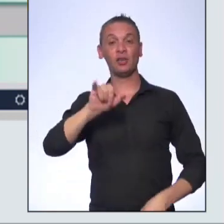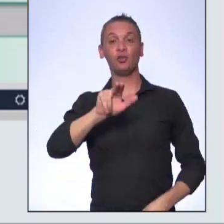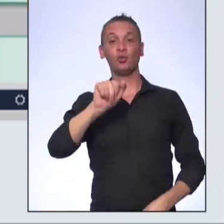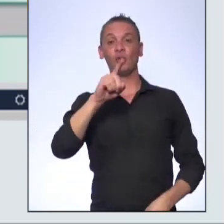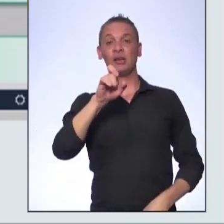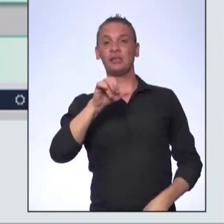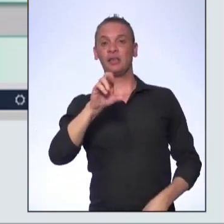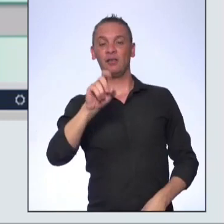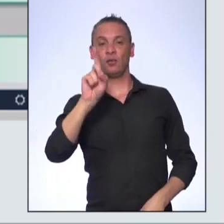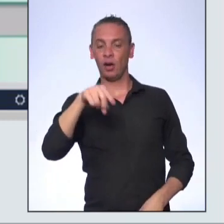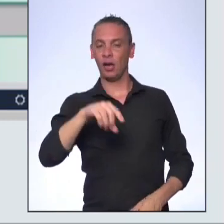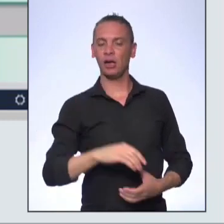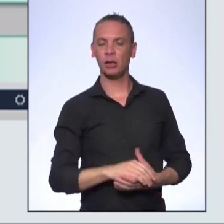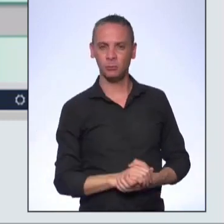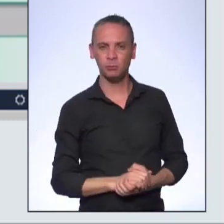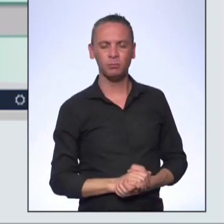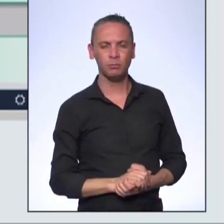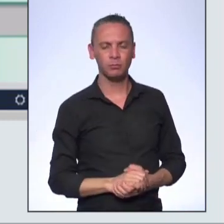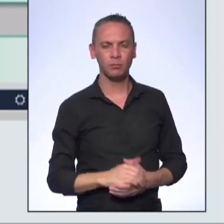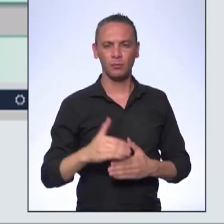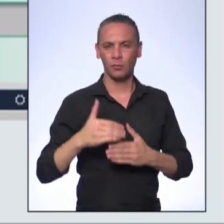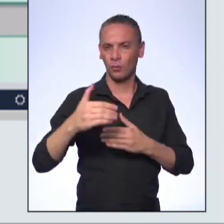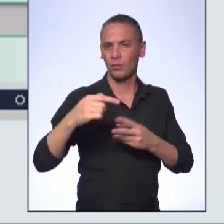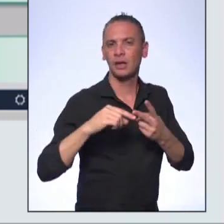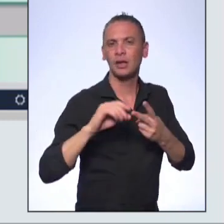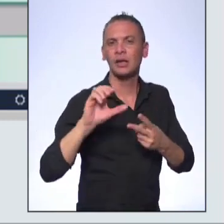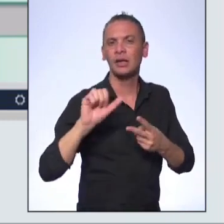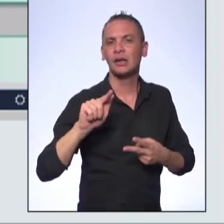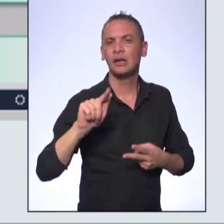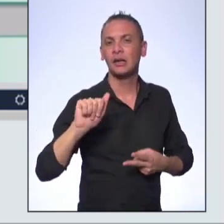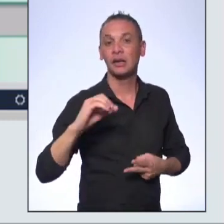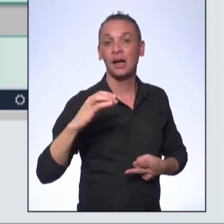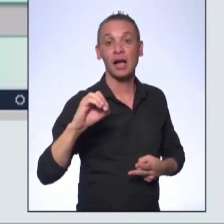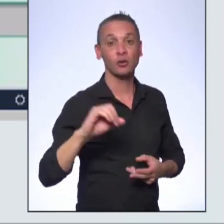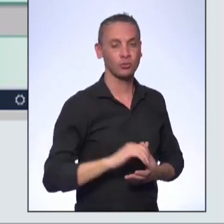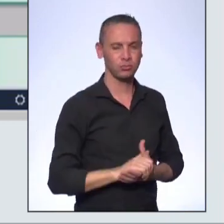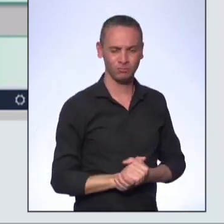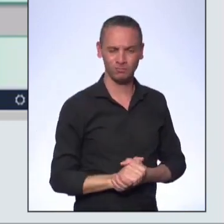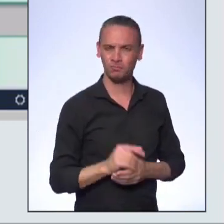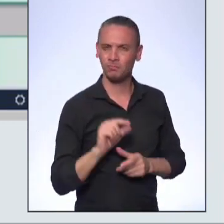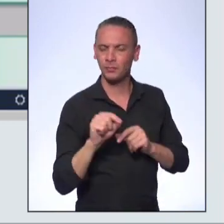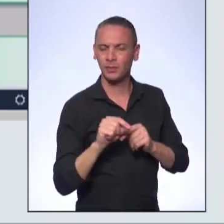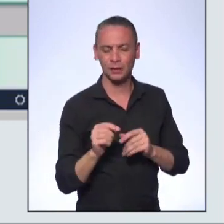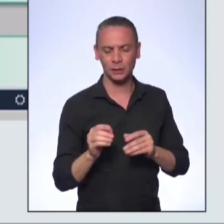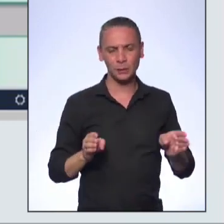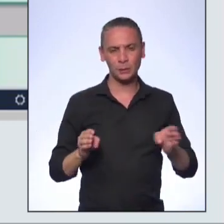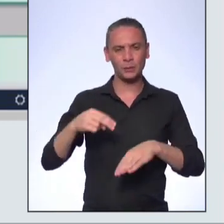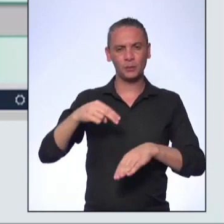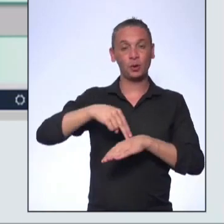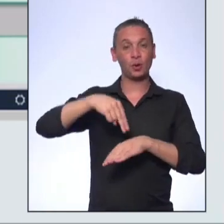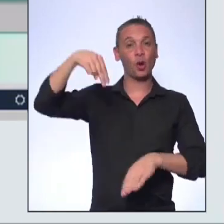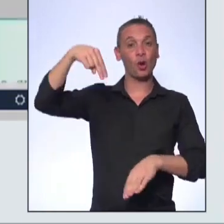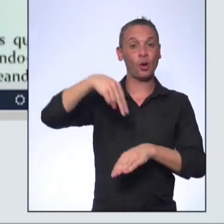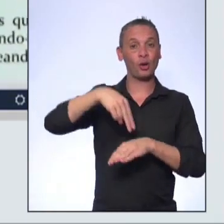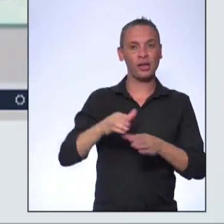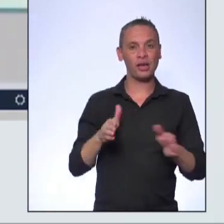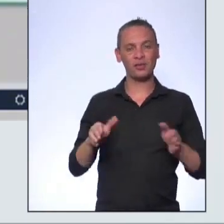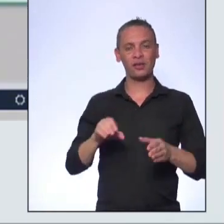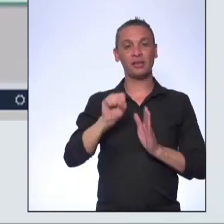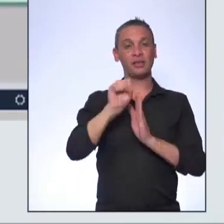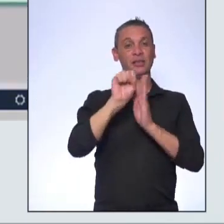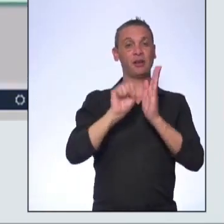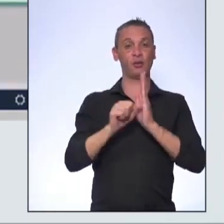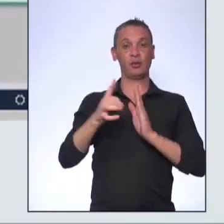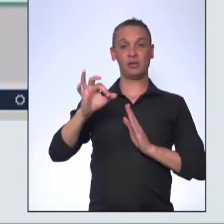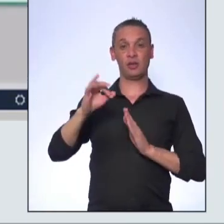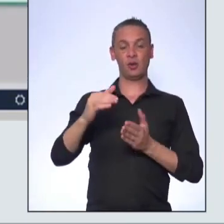1911. Agora é a vez do cangaço. O fenômeno do cangaço ocorreu na região Nordeste entre o final do século